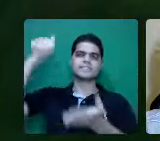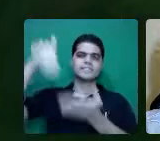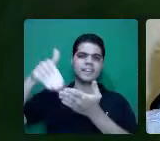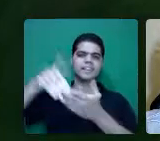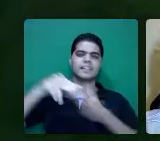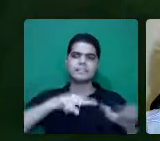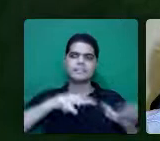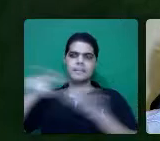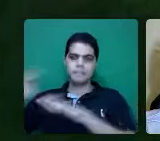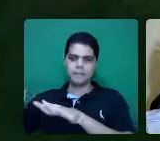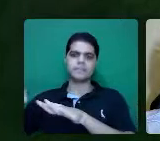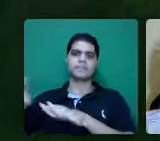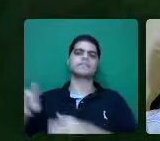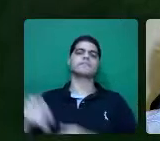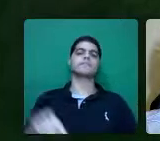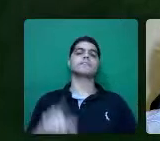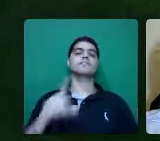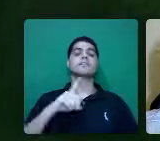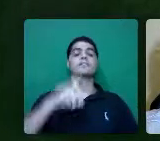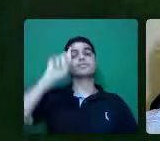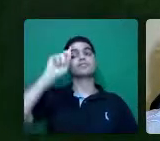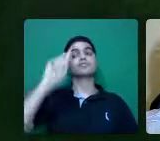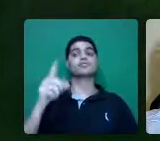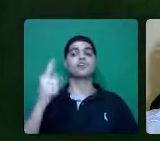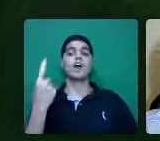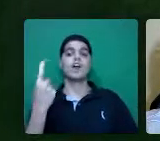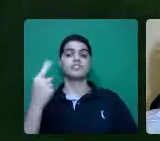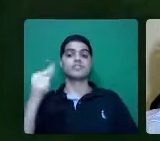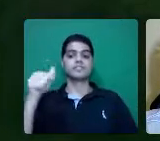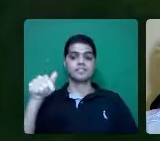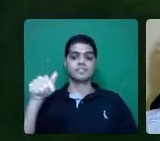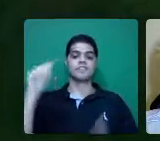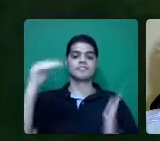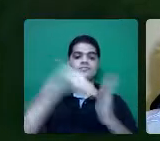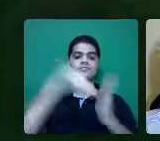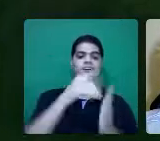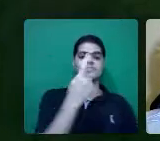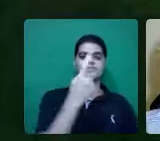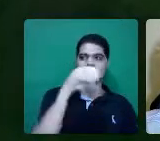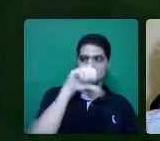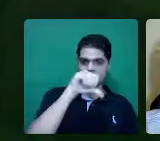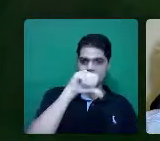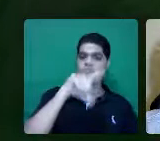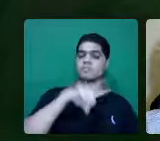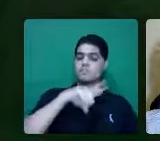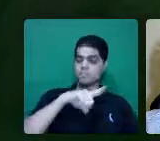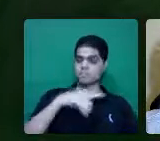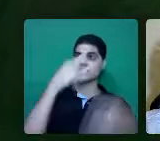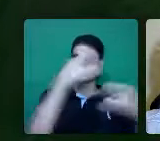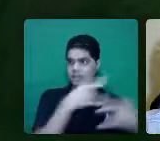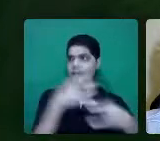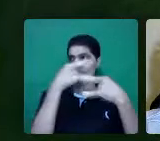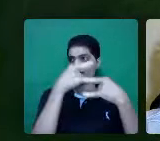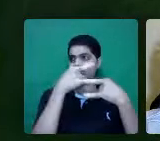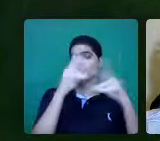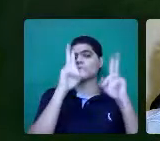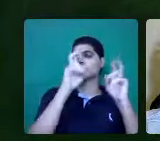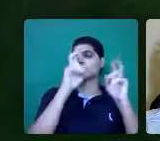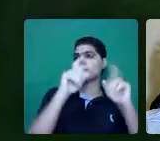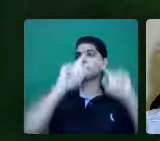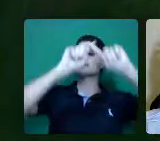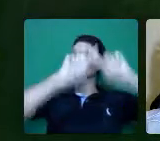dia 17 ao dia 19, que é segunda que vem até quarta, vão acontecer as lives de desafios. Então, cada dia a gente vai ter